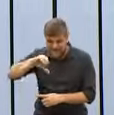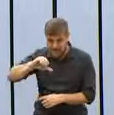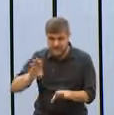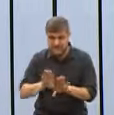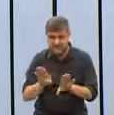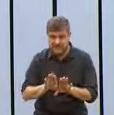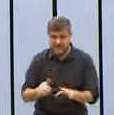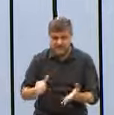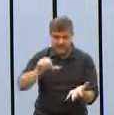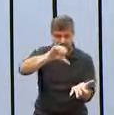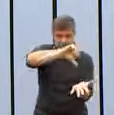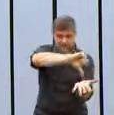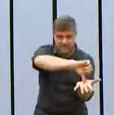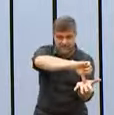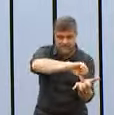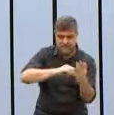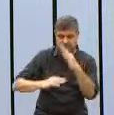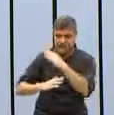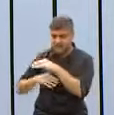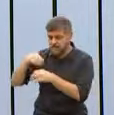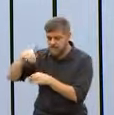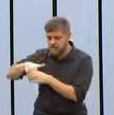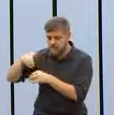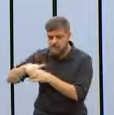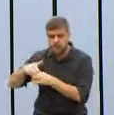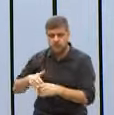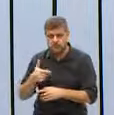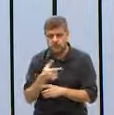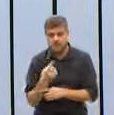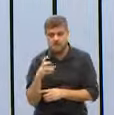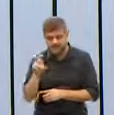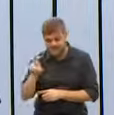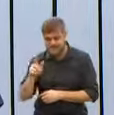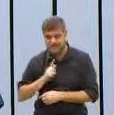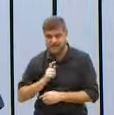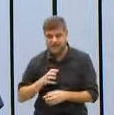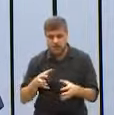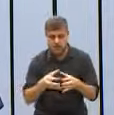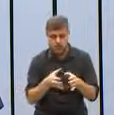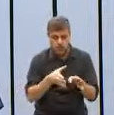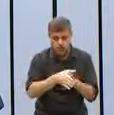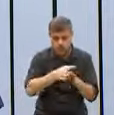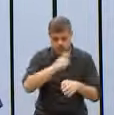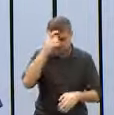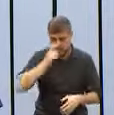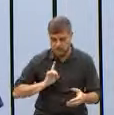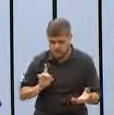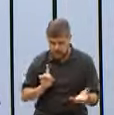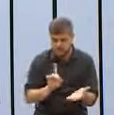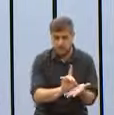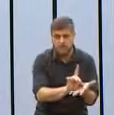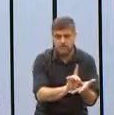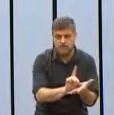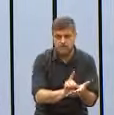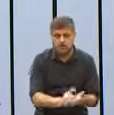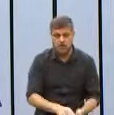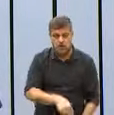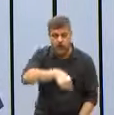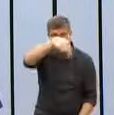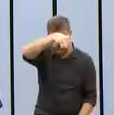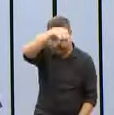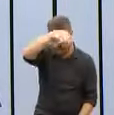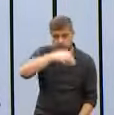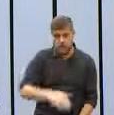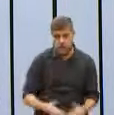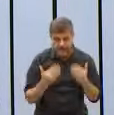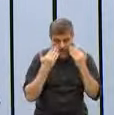de descentralização, votado pela Câmara, inclusive, em 2015, que é o conselho do qual, inclusive, eu pertenço, Conselho Tutelar Norte, que fica ali em frente